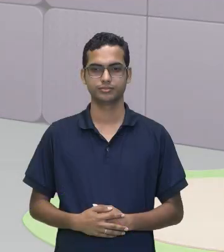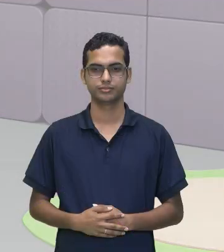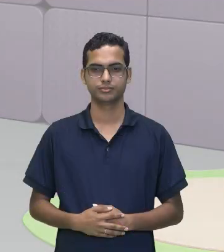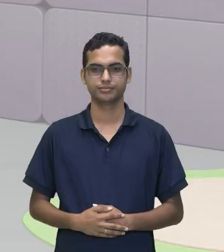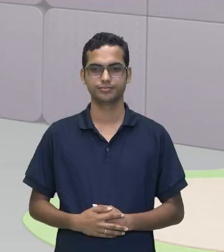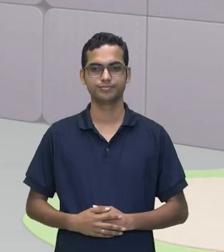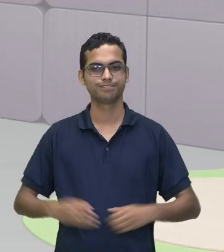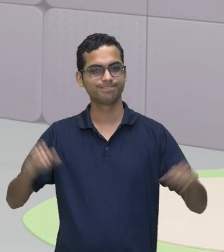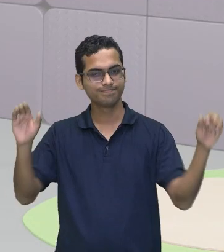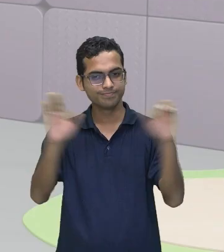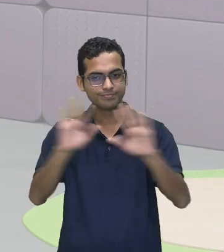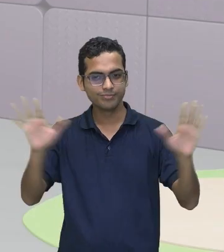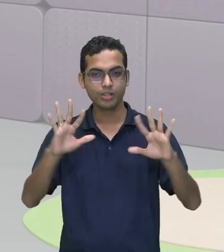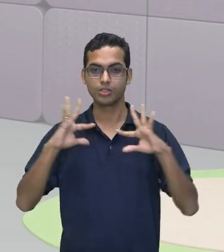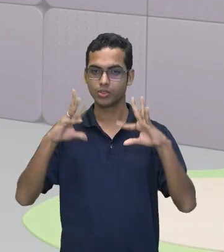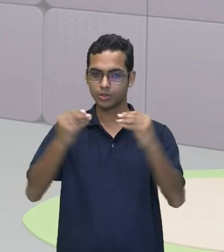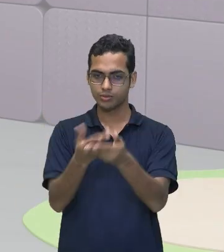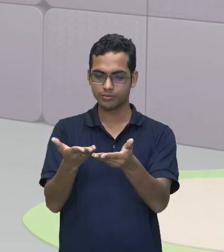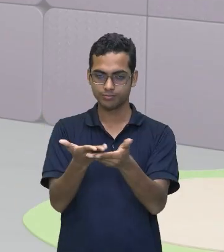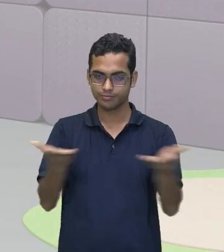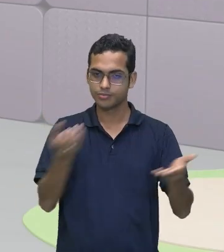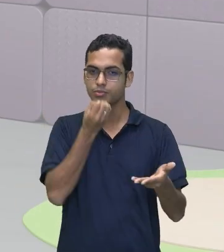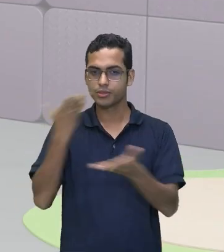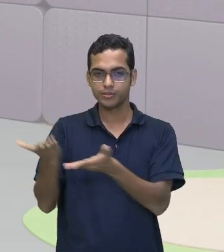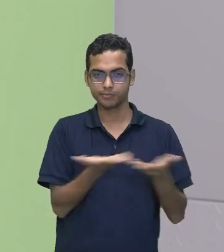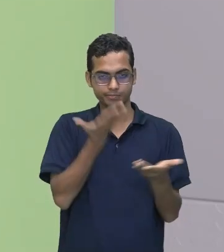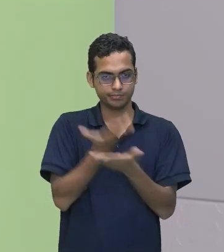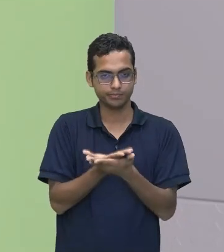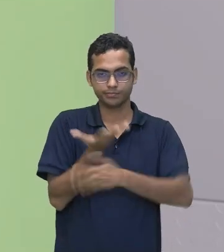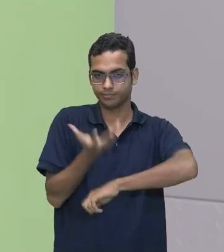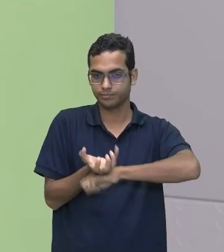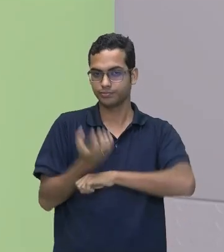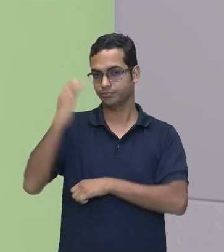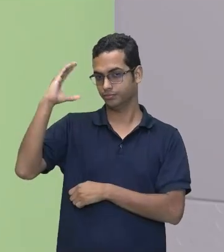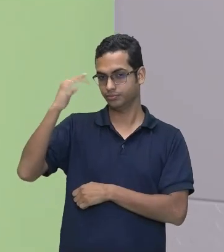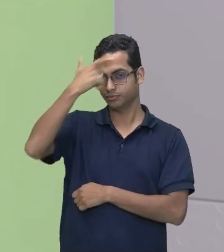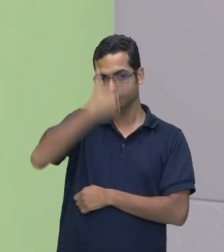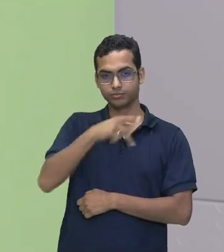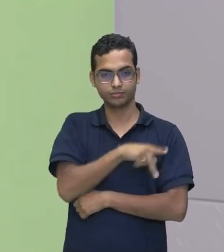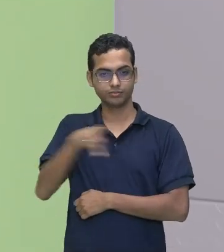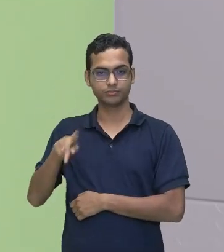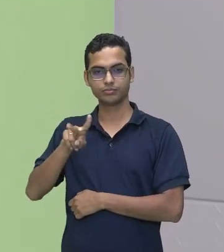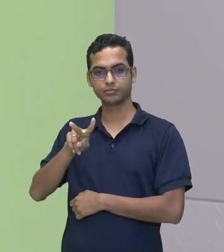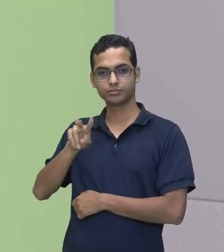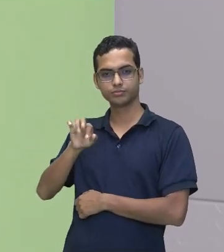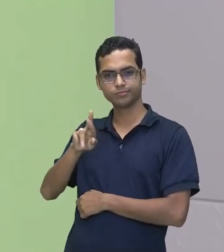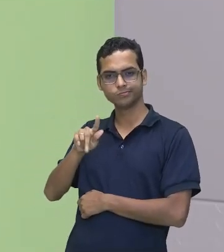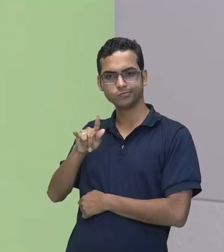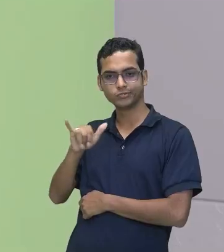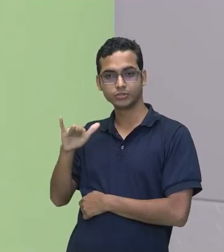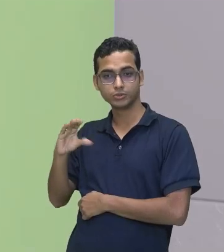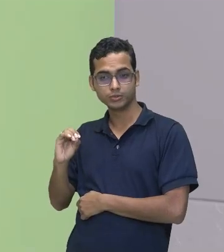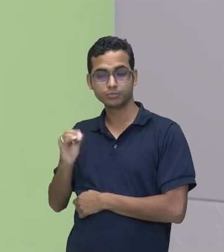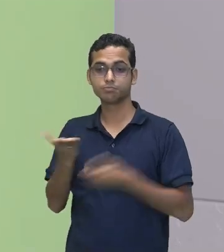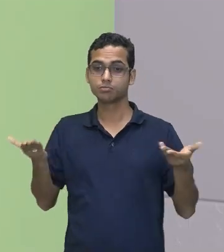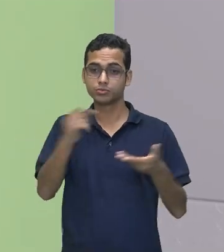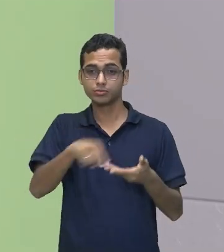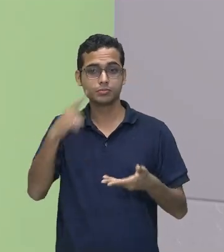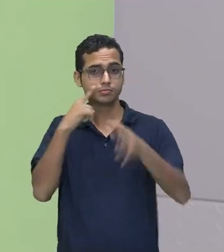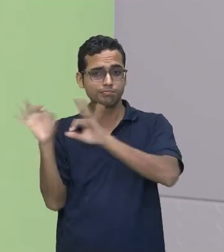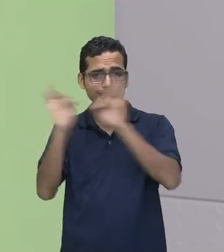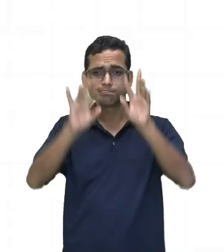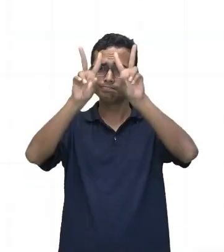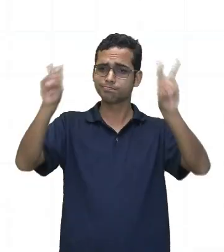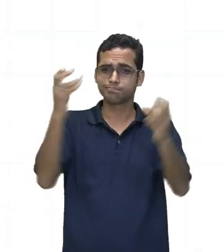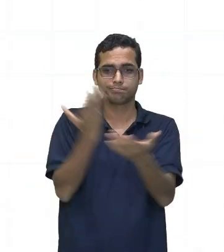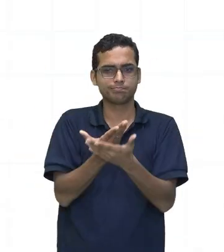Olá, sejam todos muito bem-vindos a mais uma aula de ciências. Eu sou o professor Virgílio Guedes e agora vocês vão acompanhar comigo aí o conteúdo